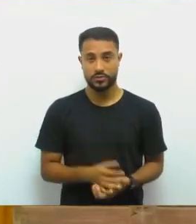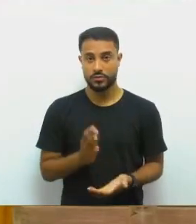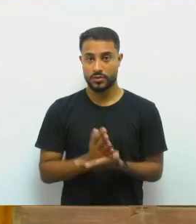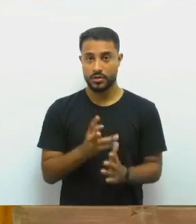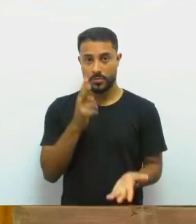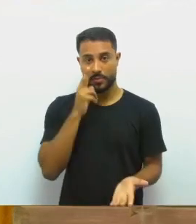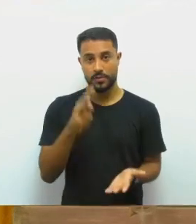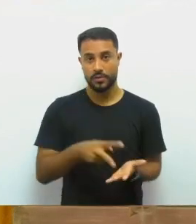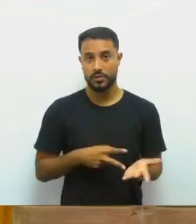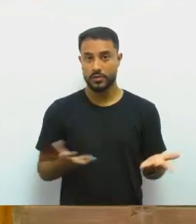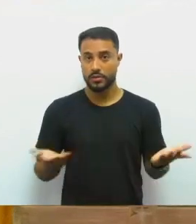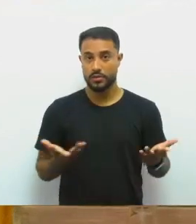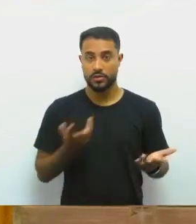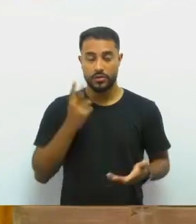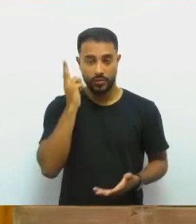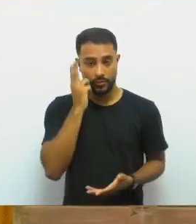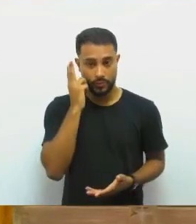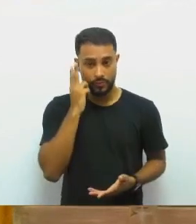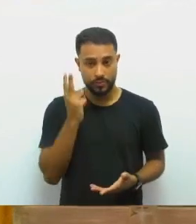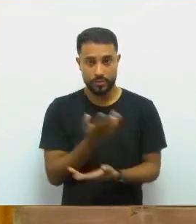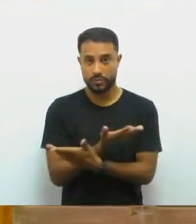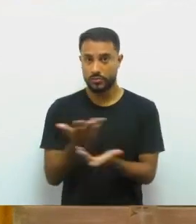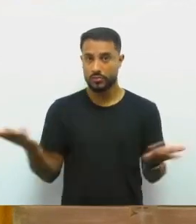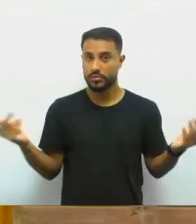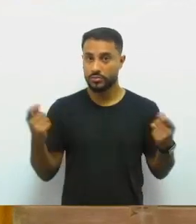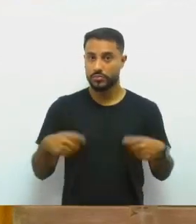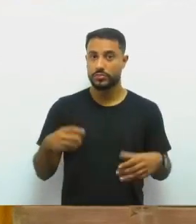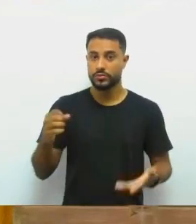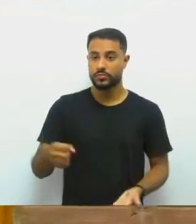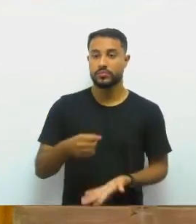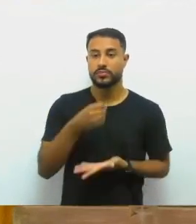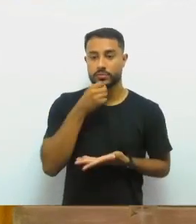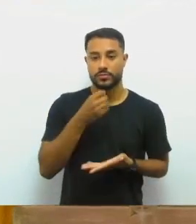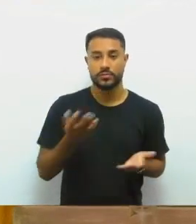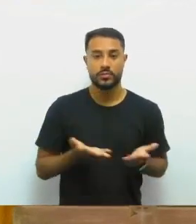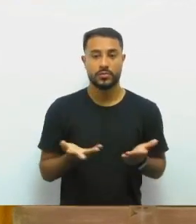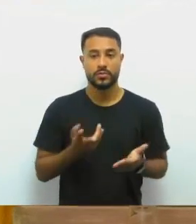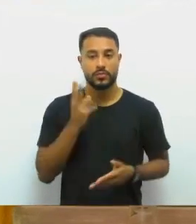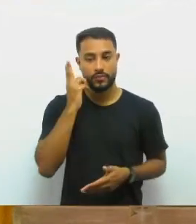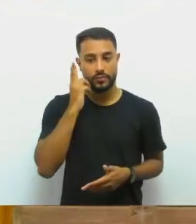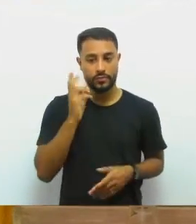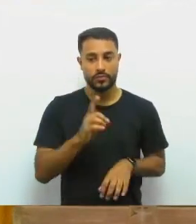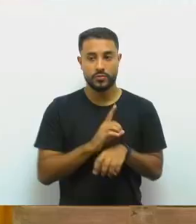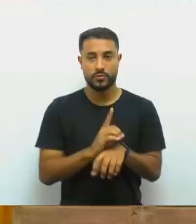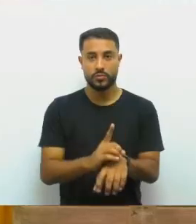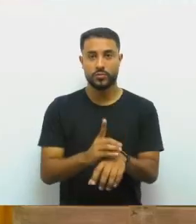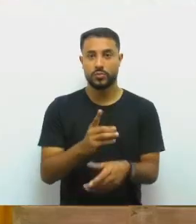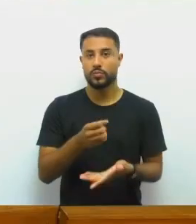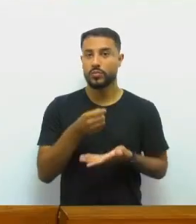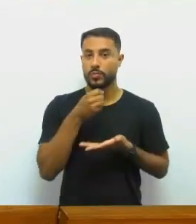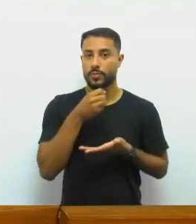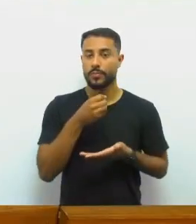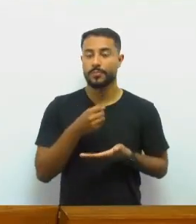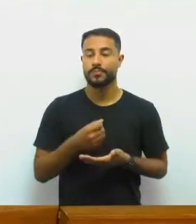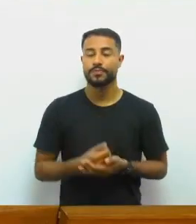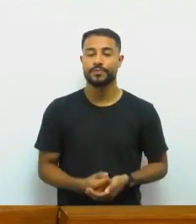fica franqueada a palavra aos senhores vereadores. Com a palavra, vereador Dudu do Turismo.